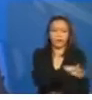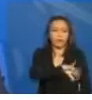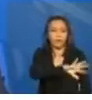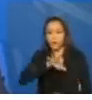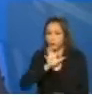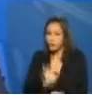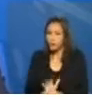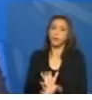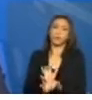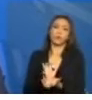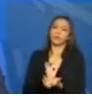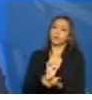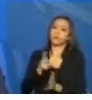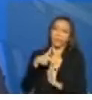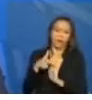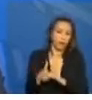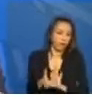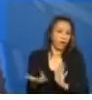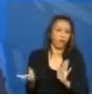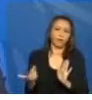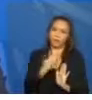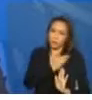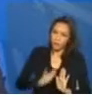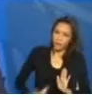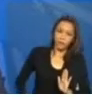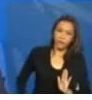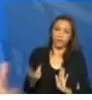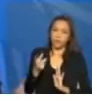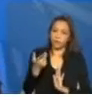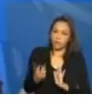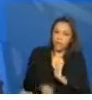área de regulamentação, de regulação do governo,